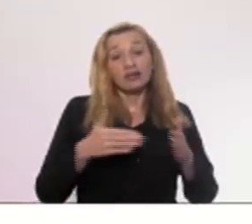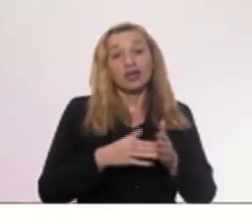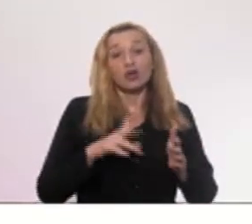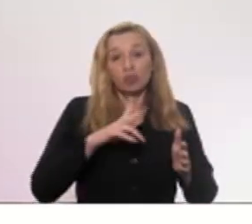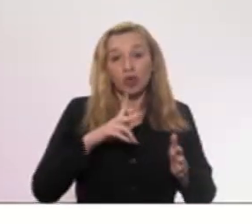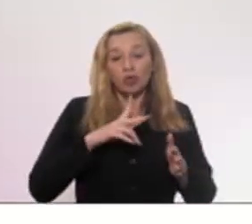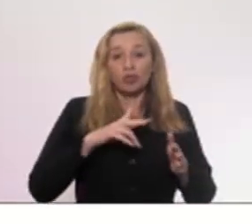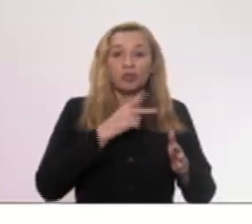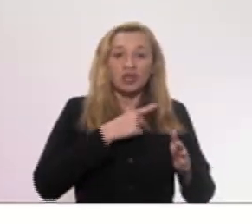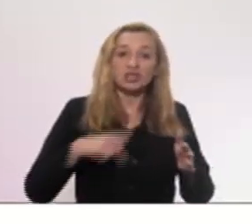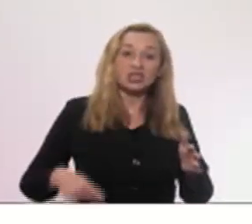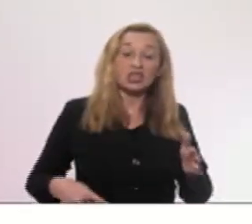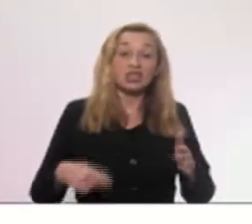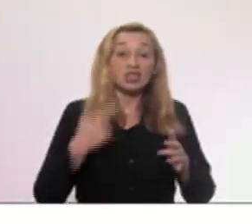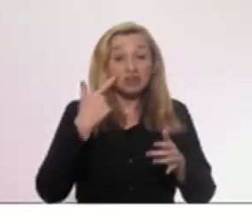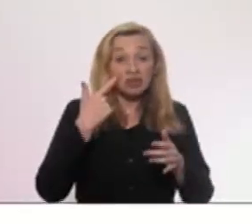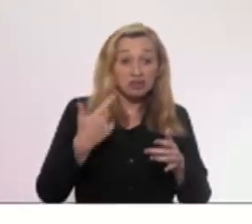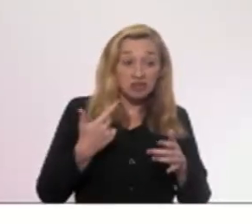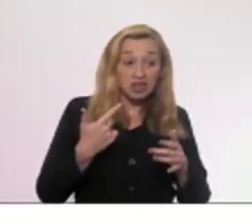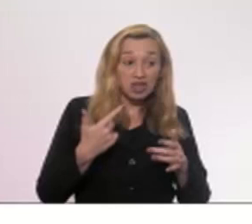República, que vai agora triar